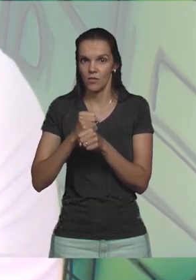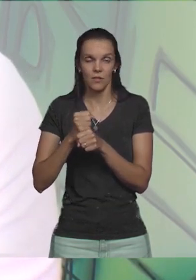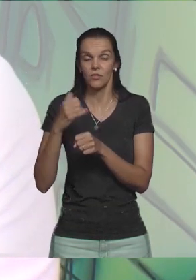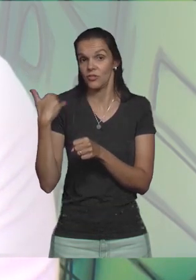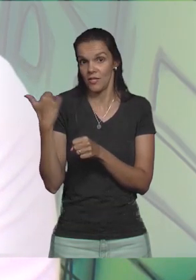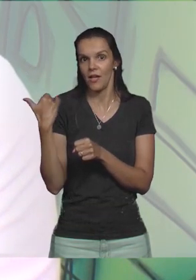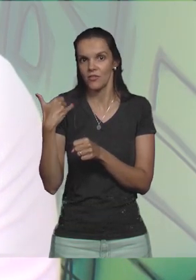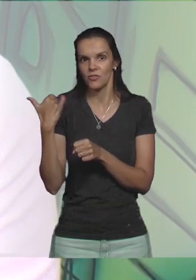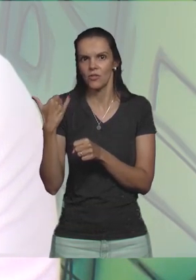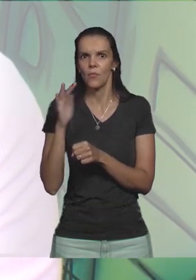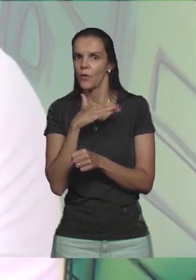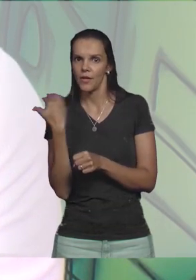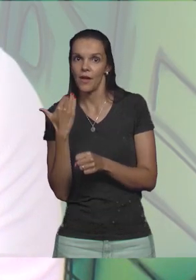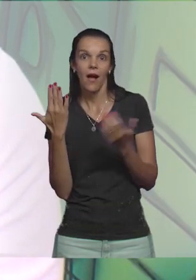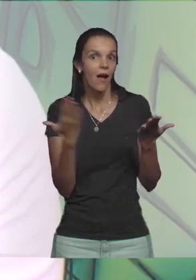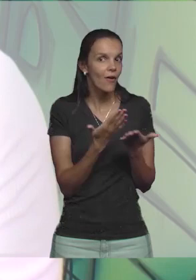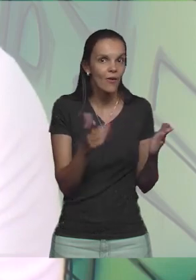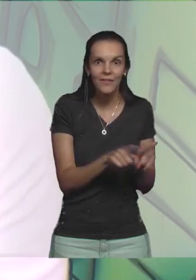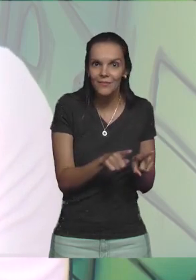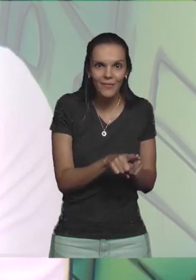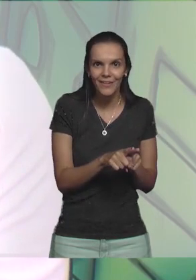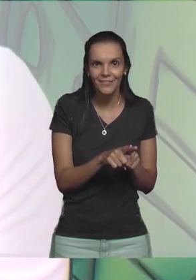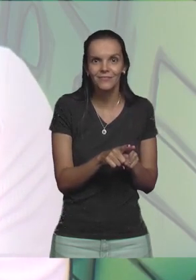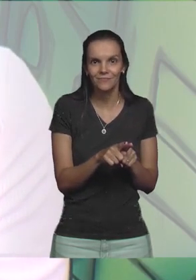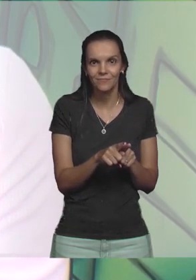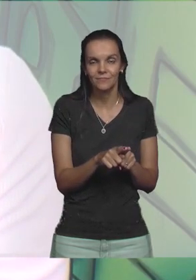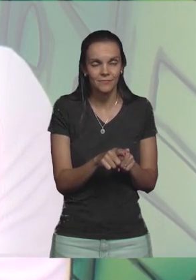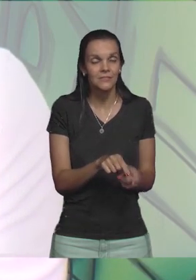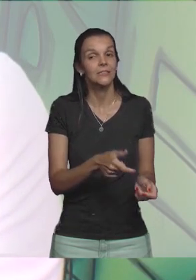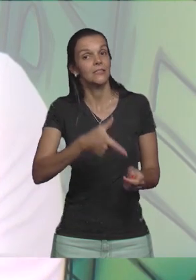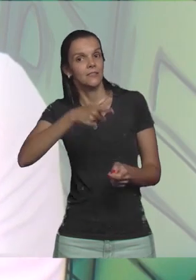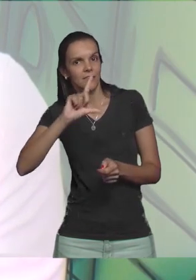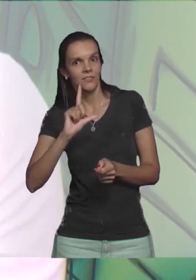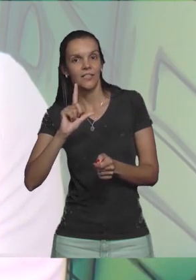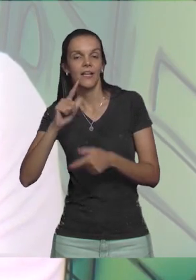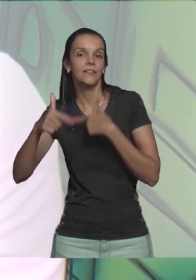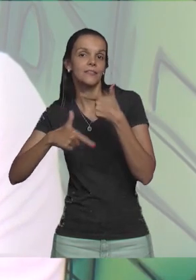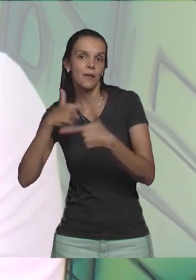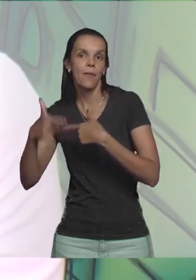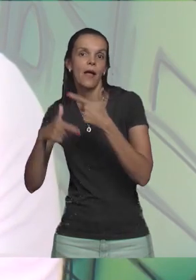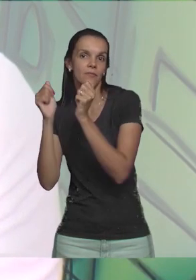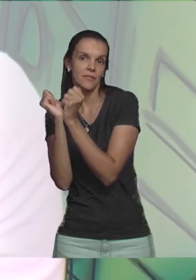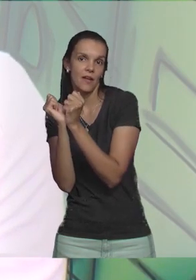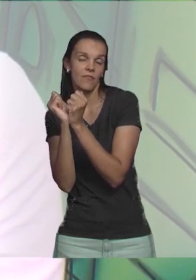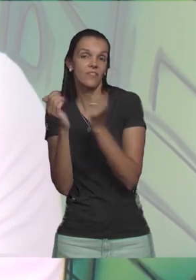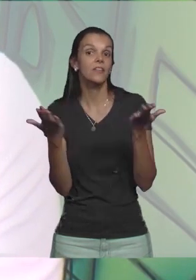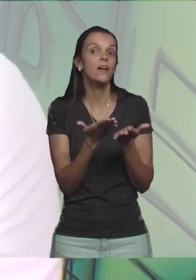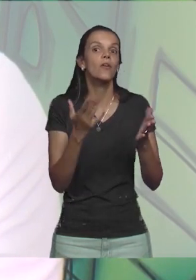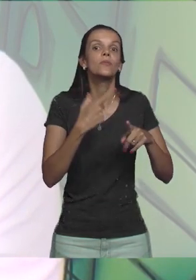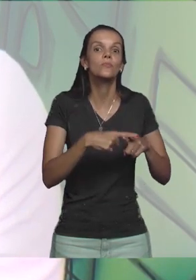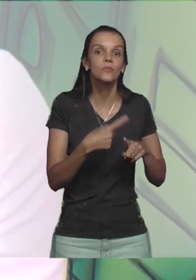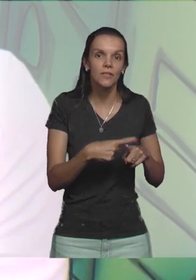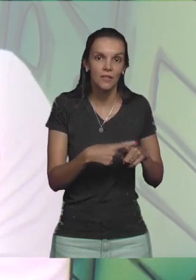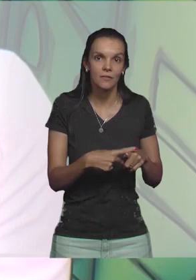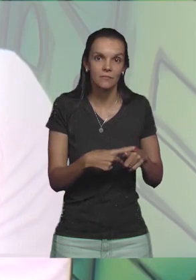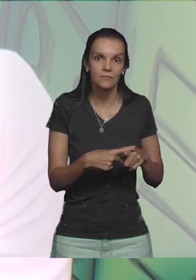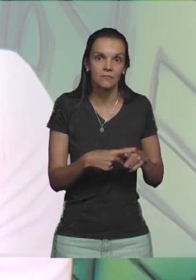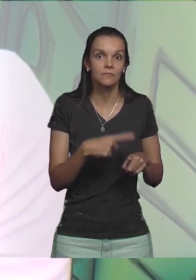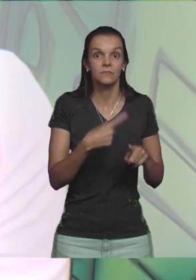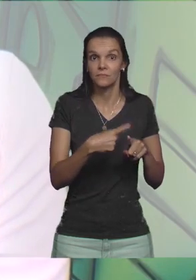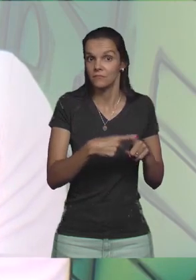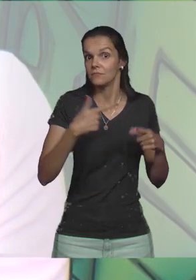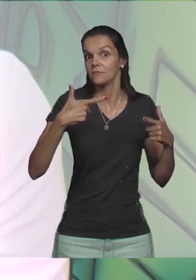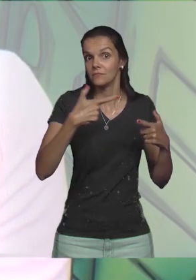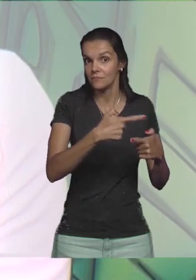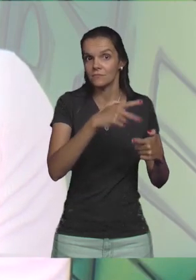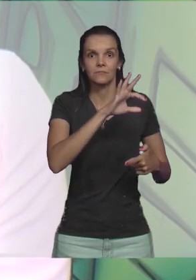a 35 anos. Né? Antes era pelas condições de trabalho indignas, e agora? É por quê? Porque é um verdadeiro